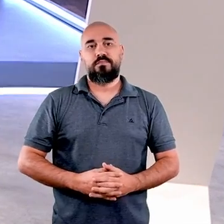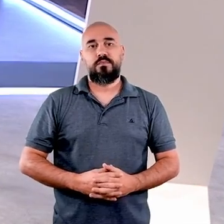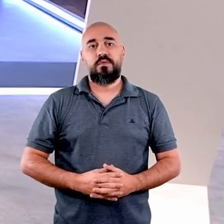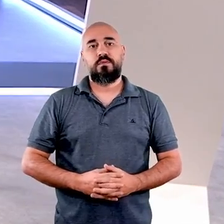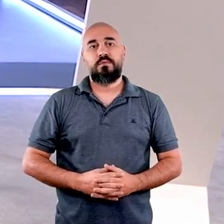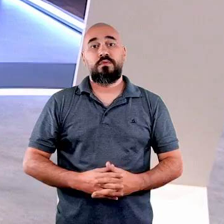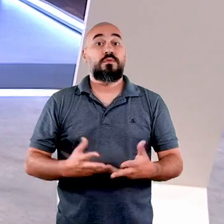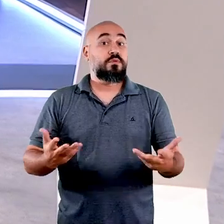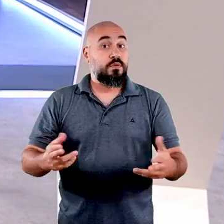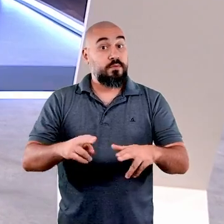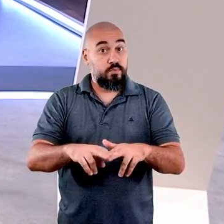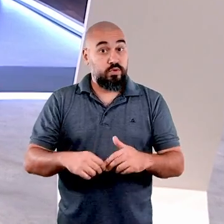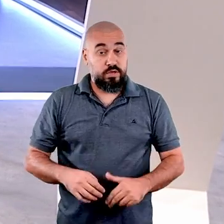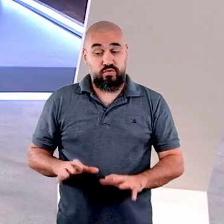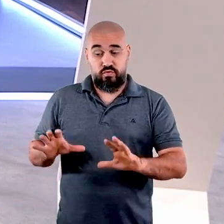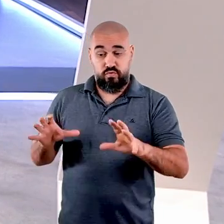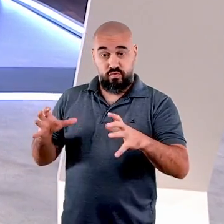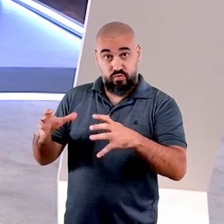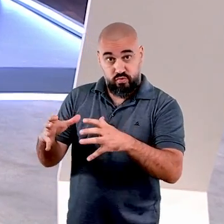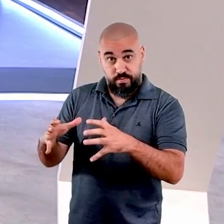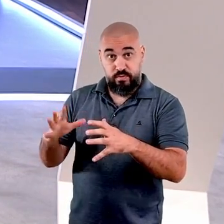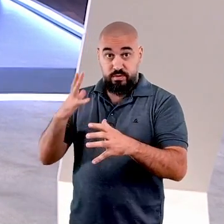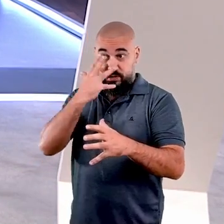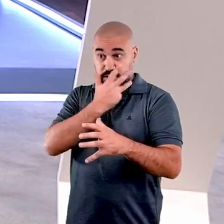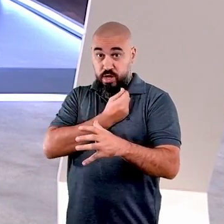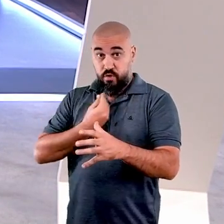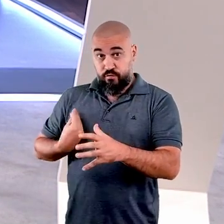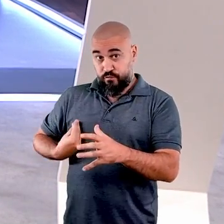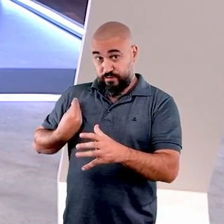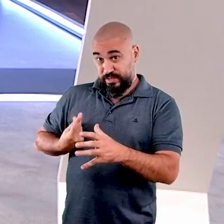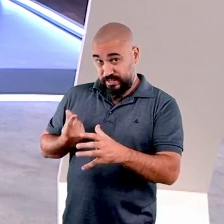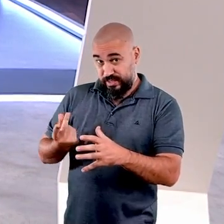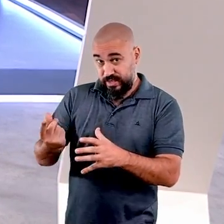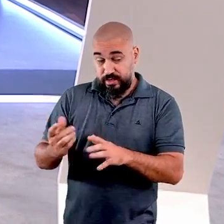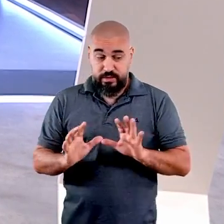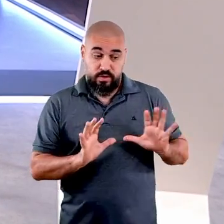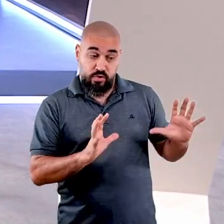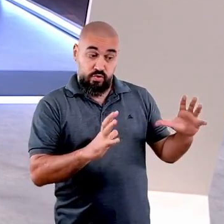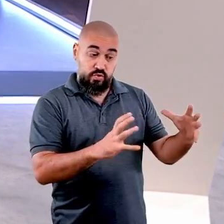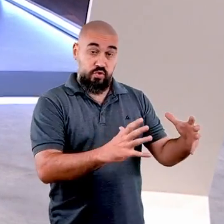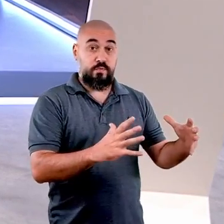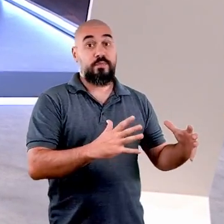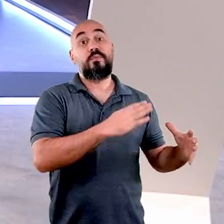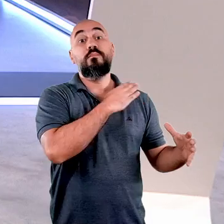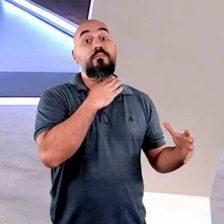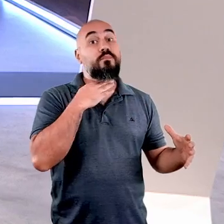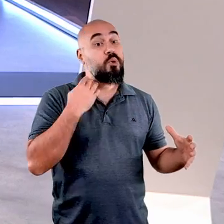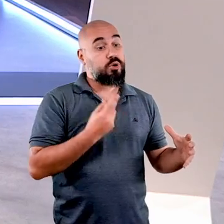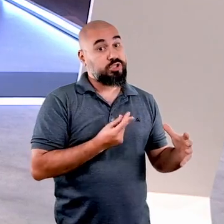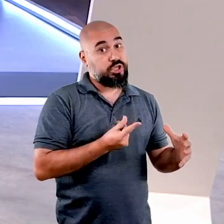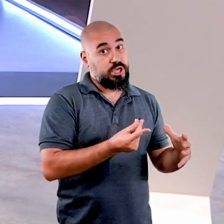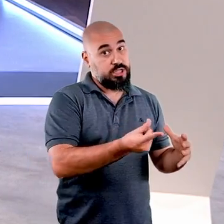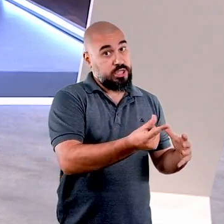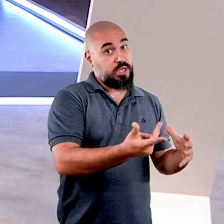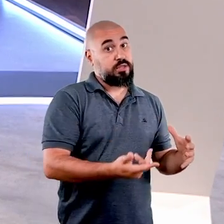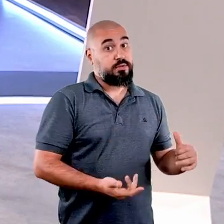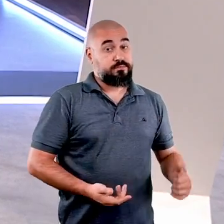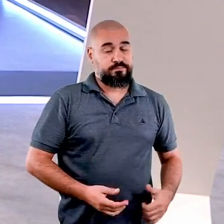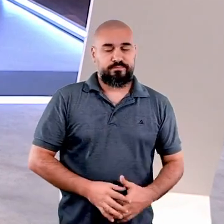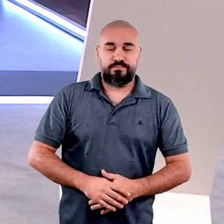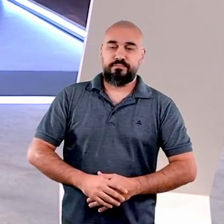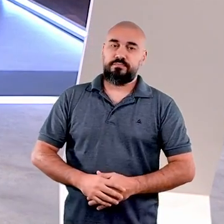Portanto, as duas ressurreições separam a vida eterna da morte eterna. Dois